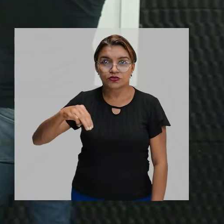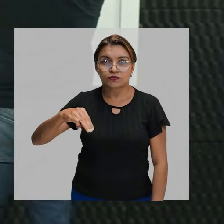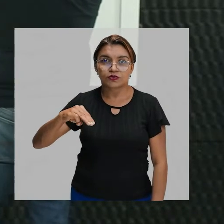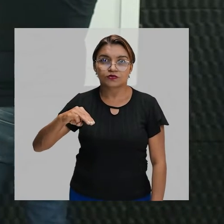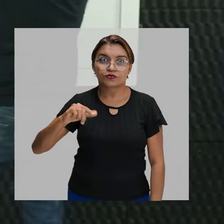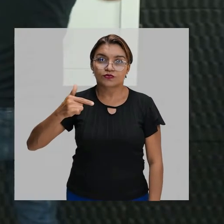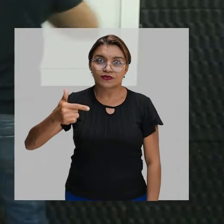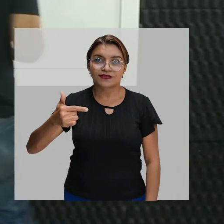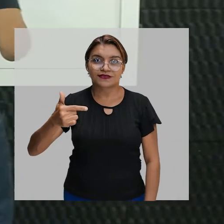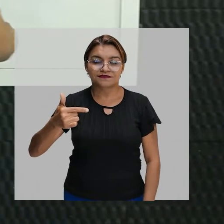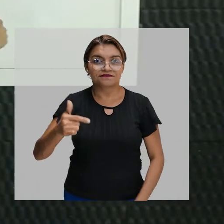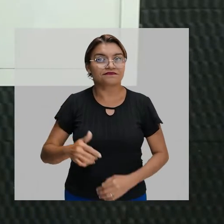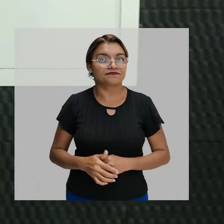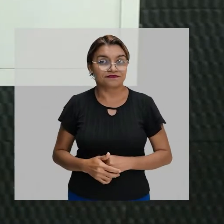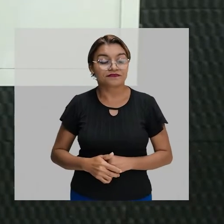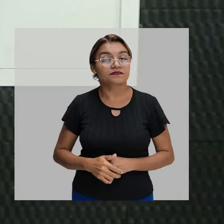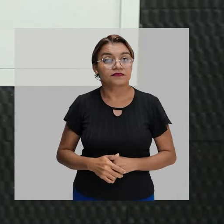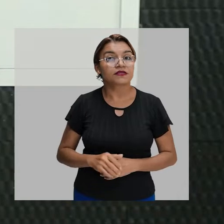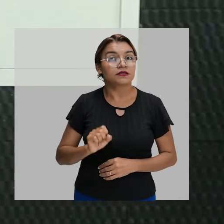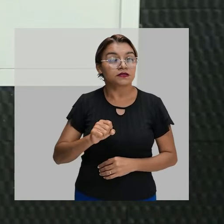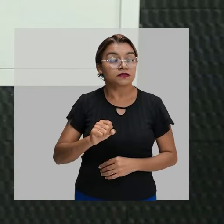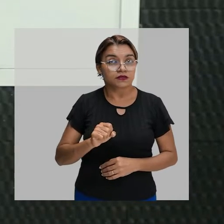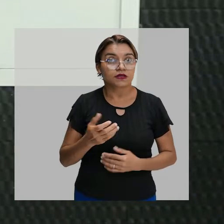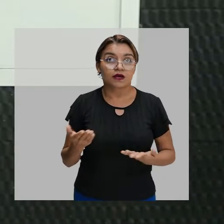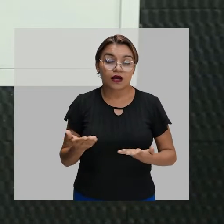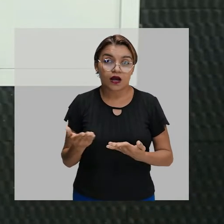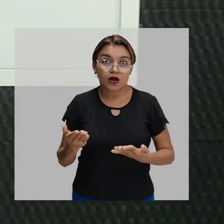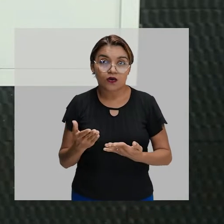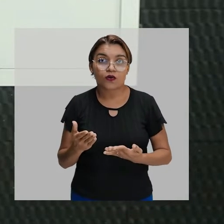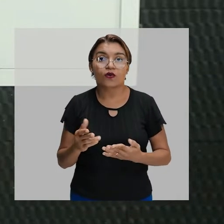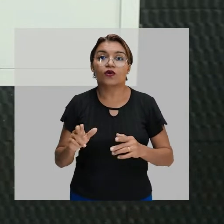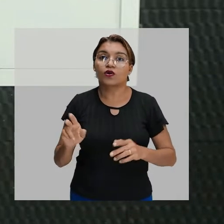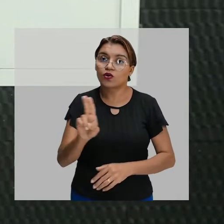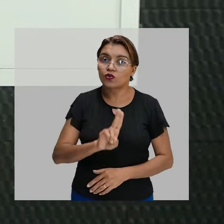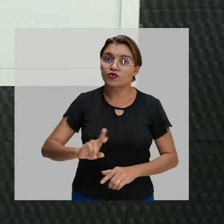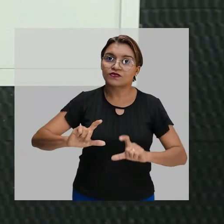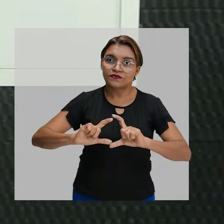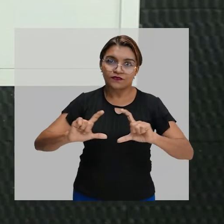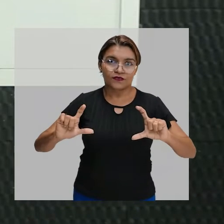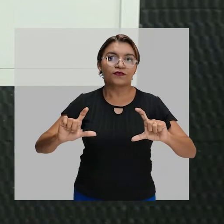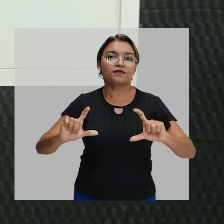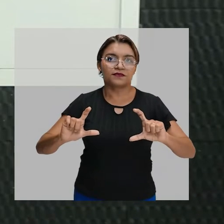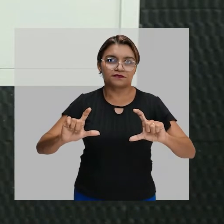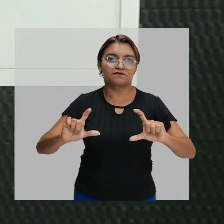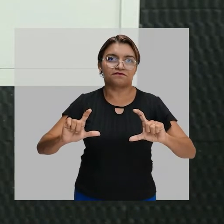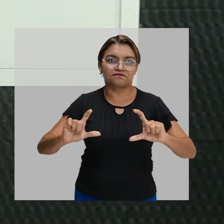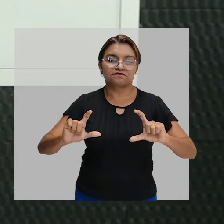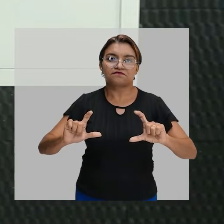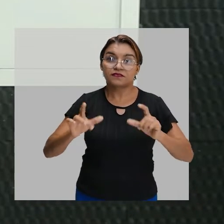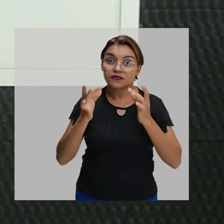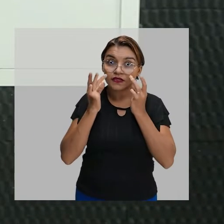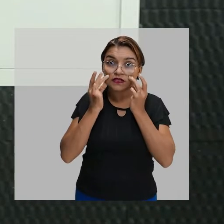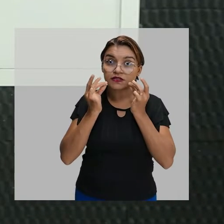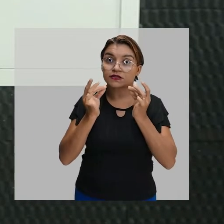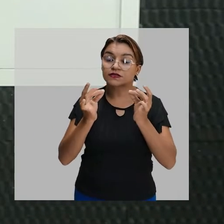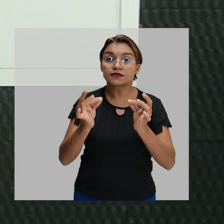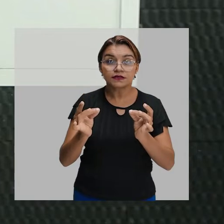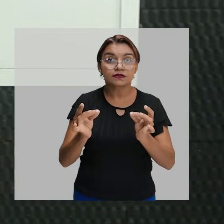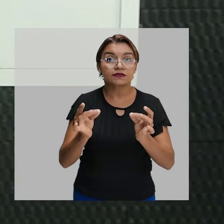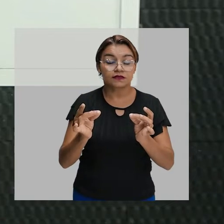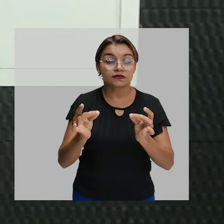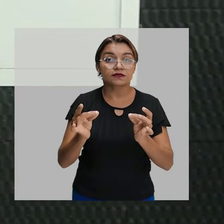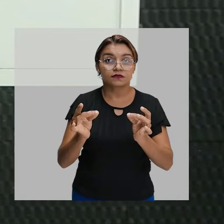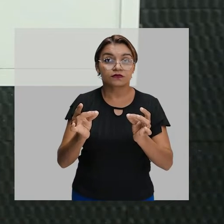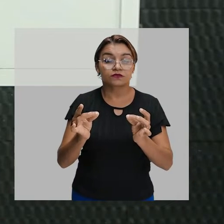quadrados aí sim eu vou poder usar a fórmula agora tá muita atenção quando